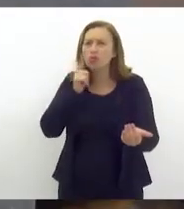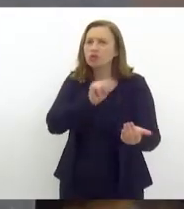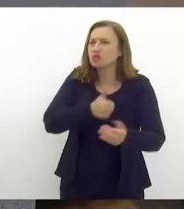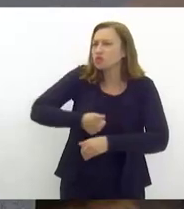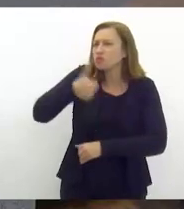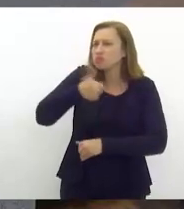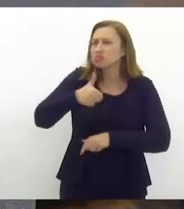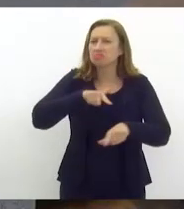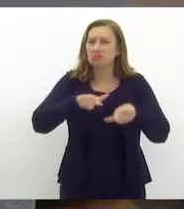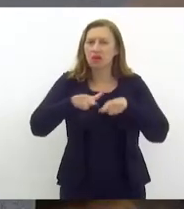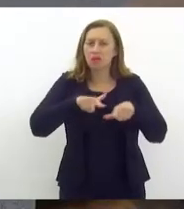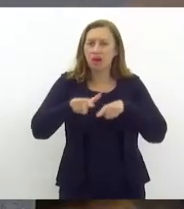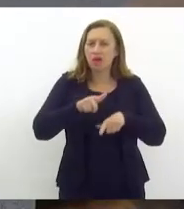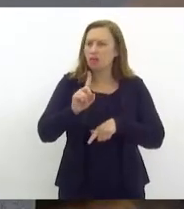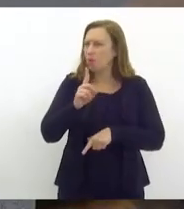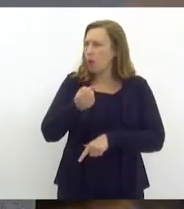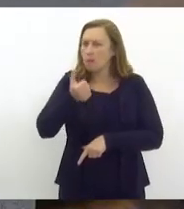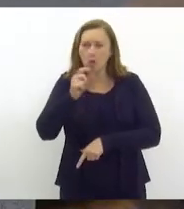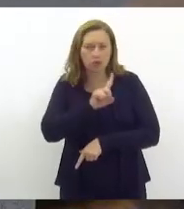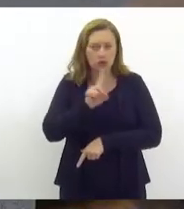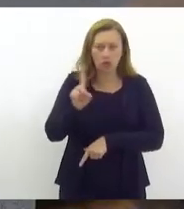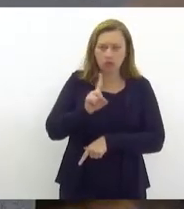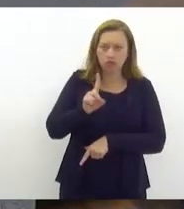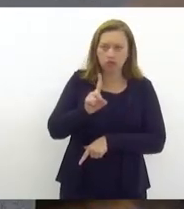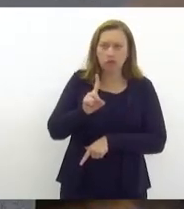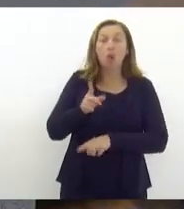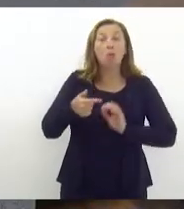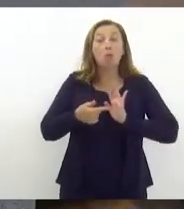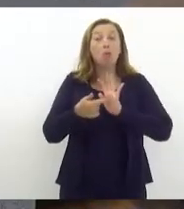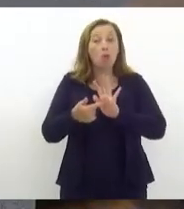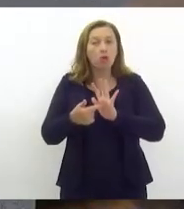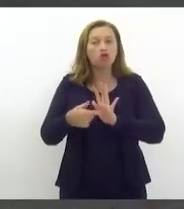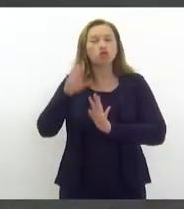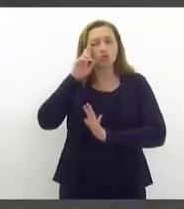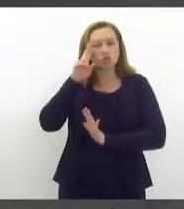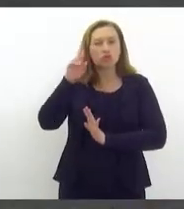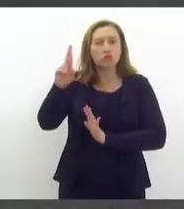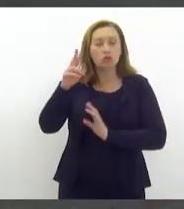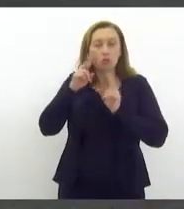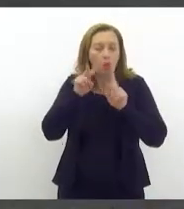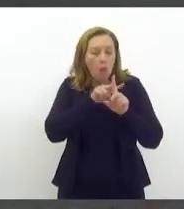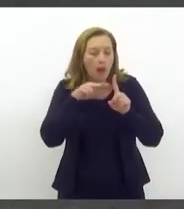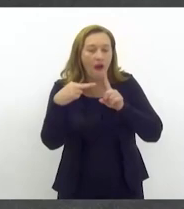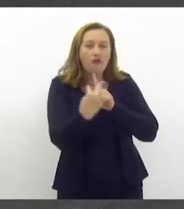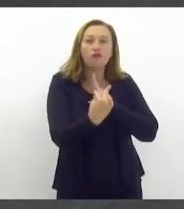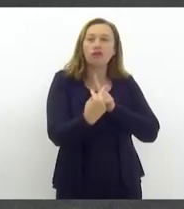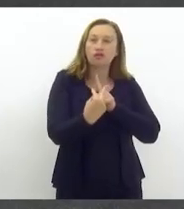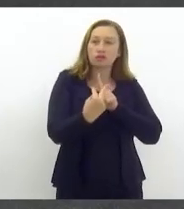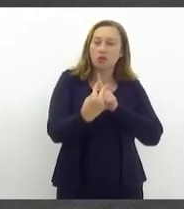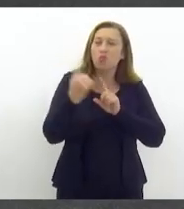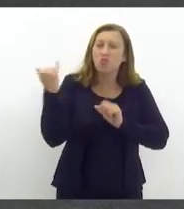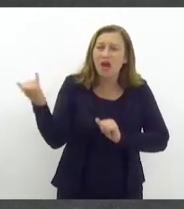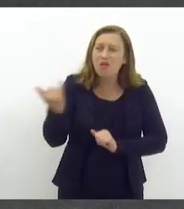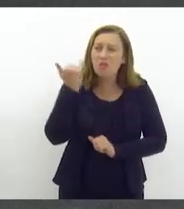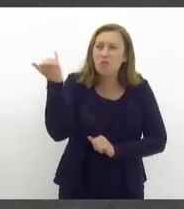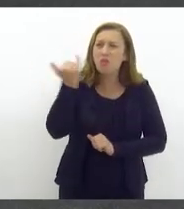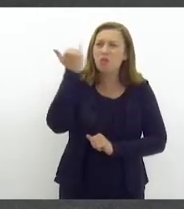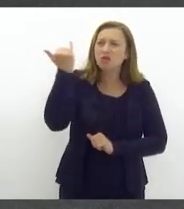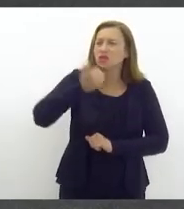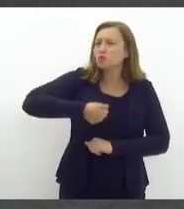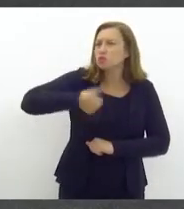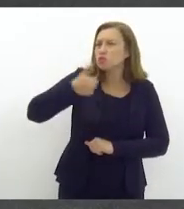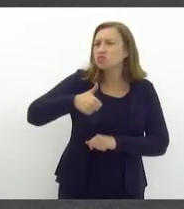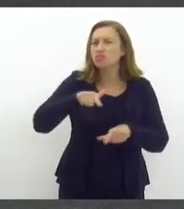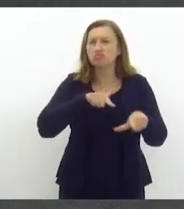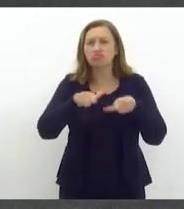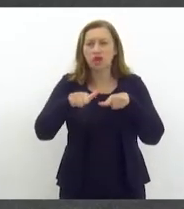primeiro emprego. Isso não é pouca coisa. Isso mostra que Vossa Excelência tem uma visão da importância do primeiro